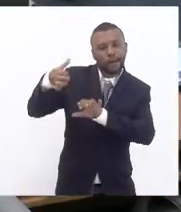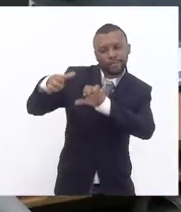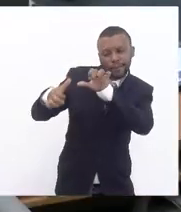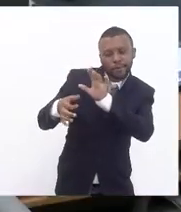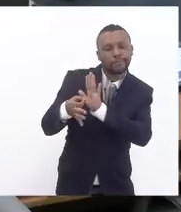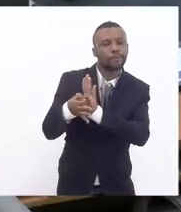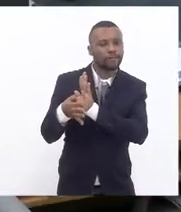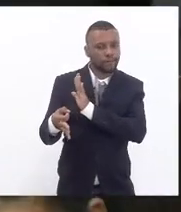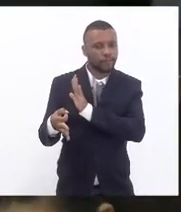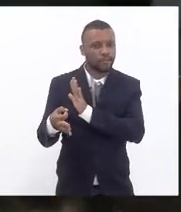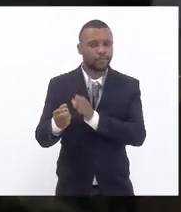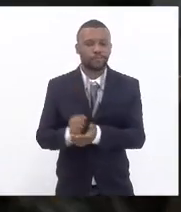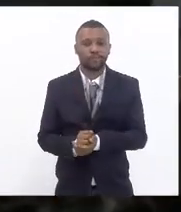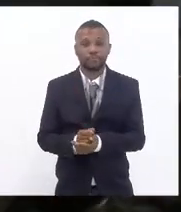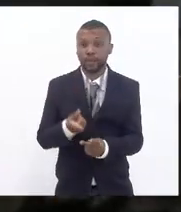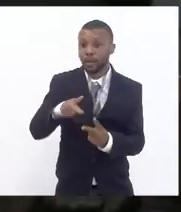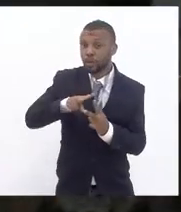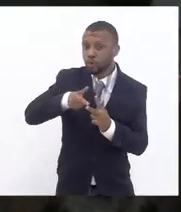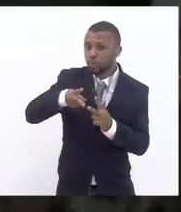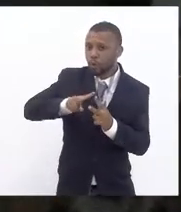Com os pareceres emitidos,